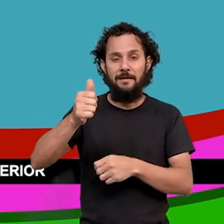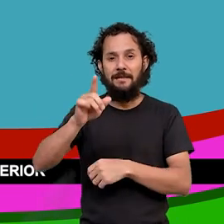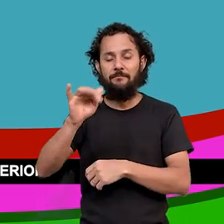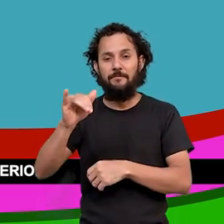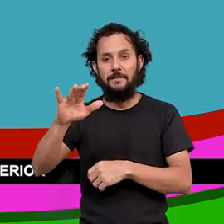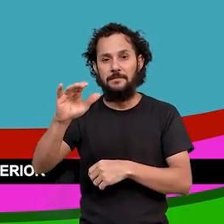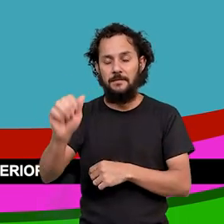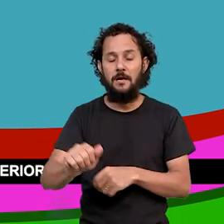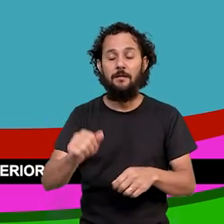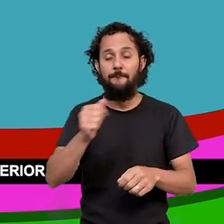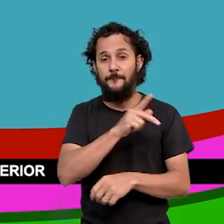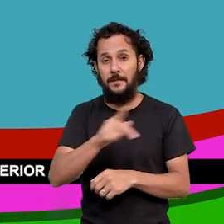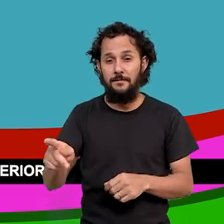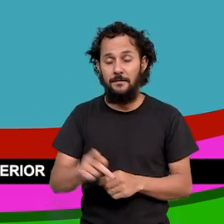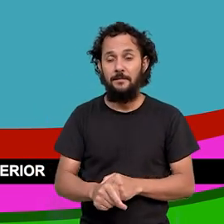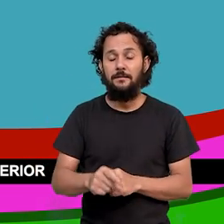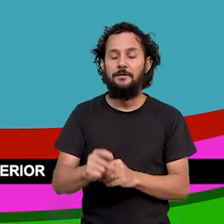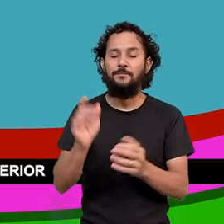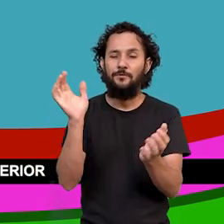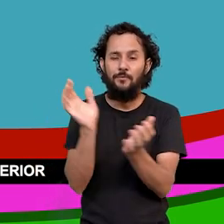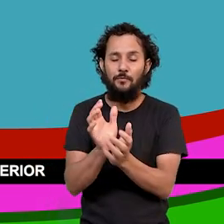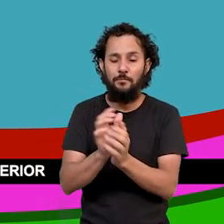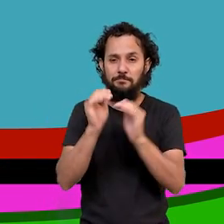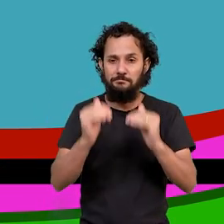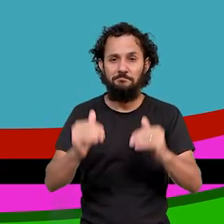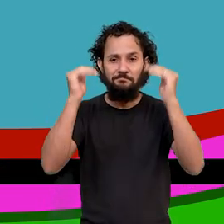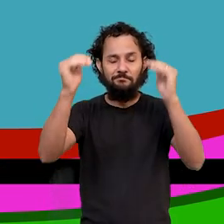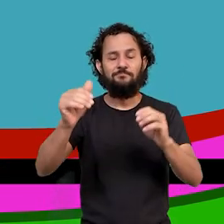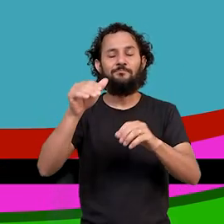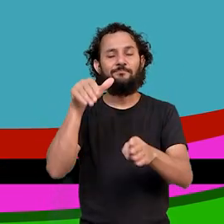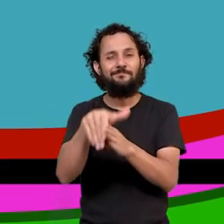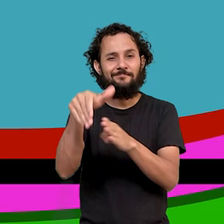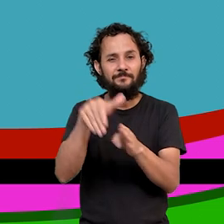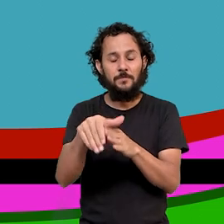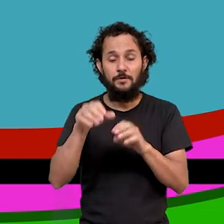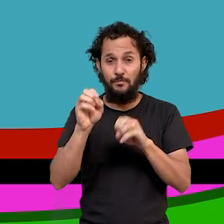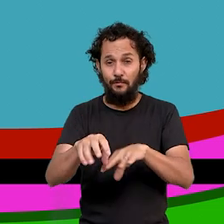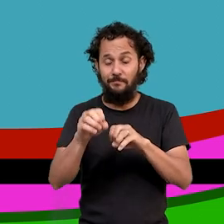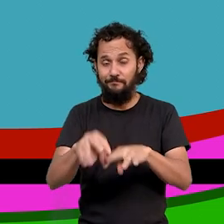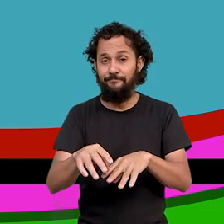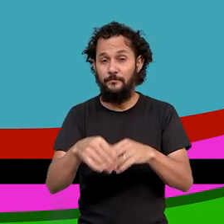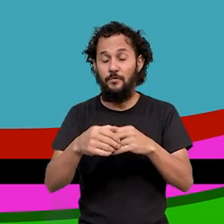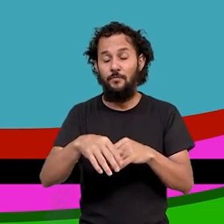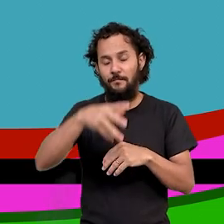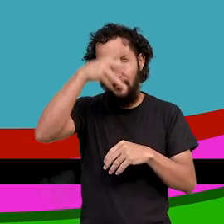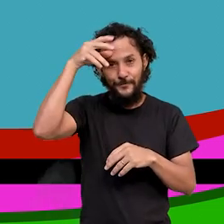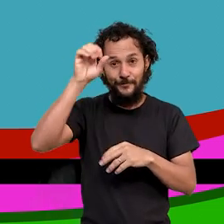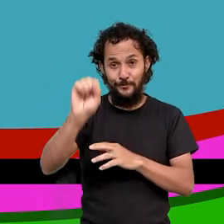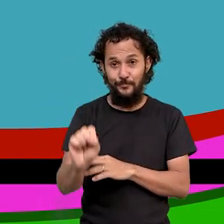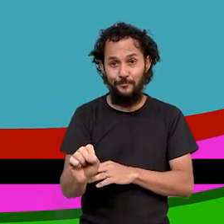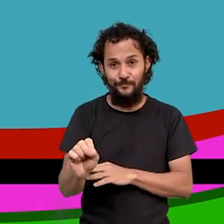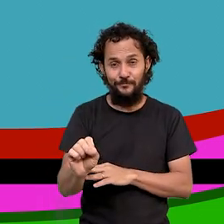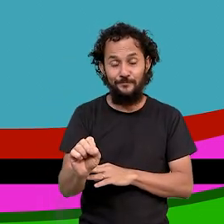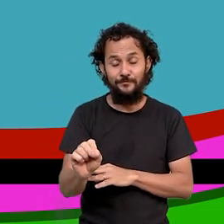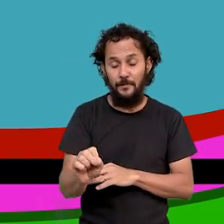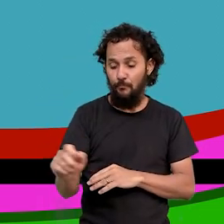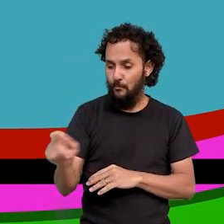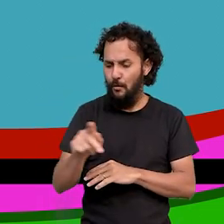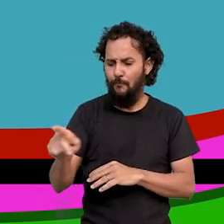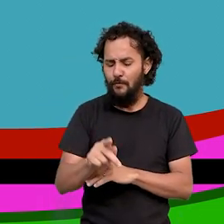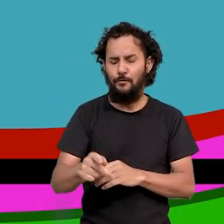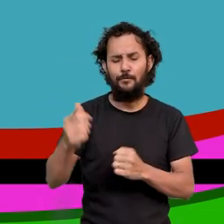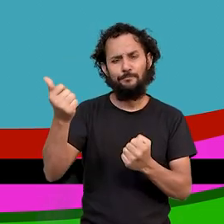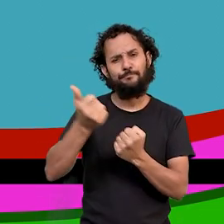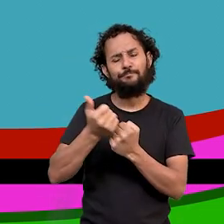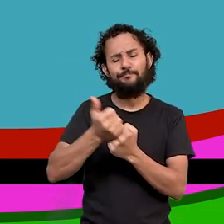Primeira Infância, presidente da Câmara de Educação Superior do Conselho Estadual de Educação, Mato Grosso do Sul, e